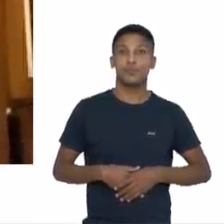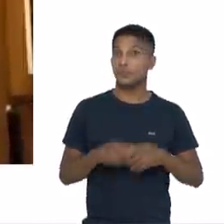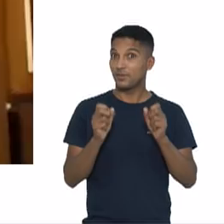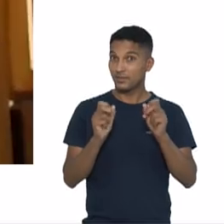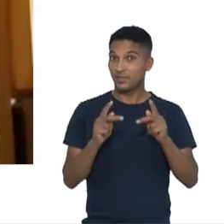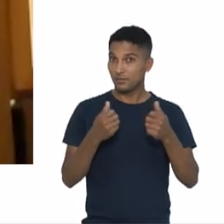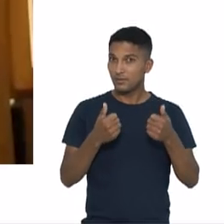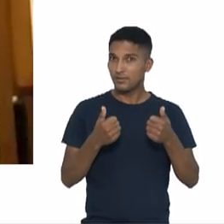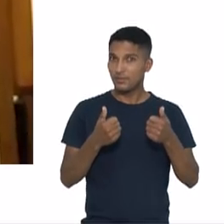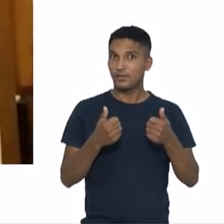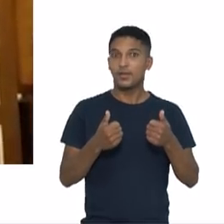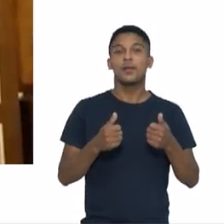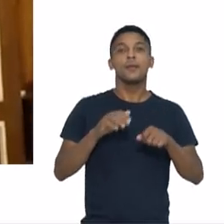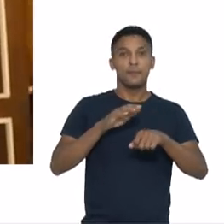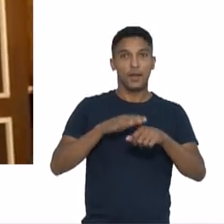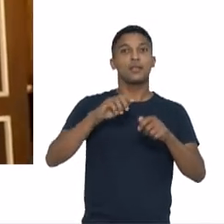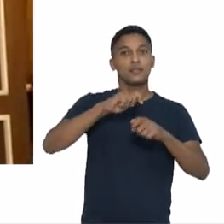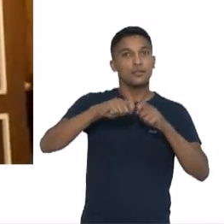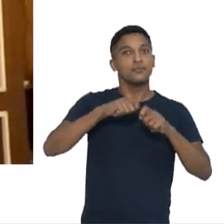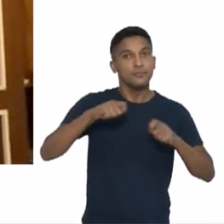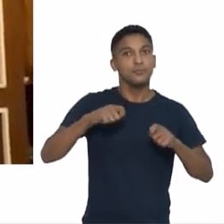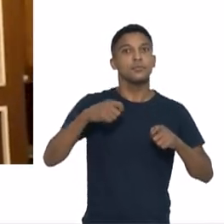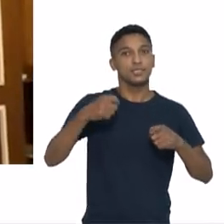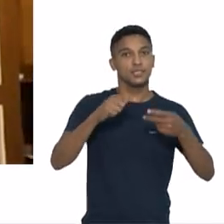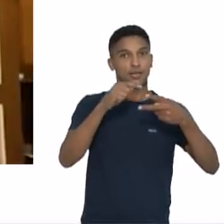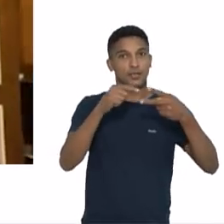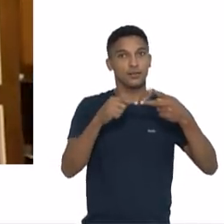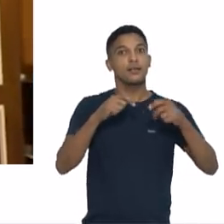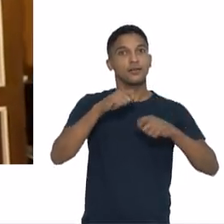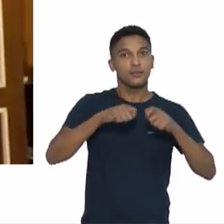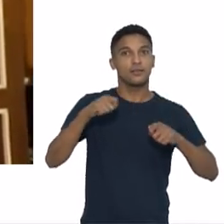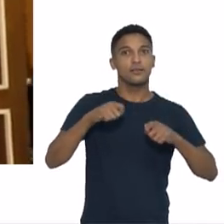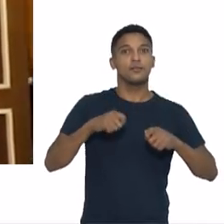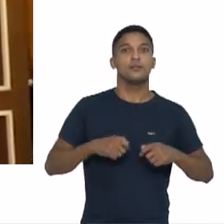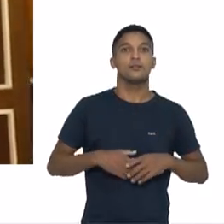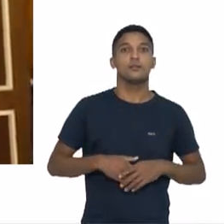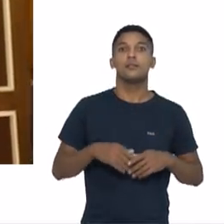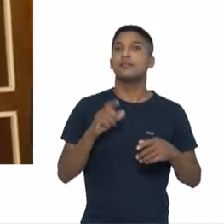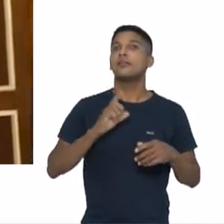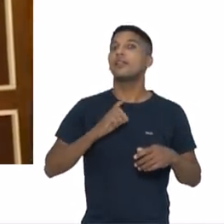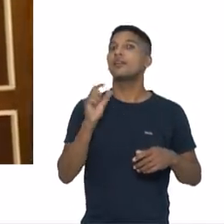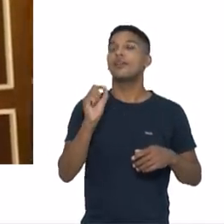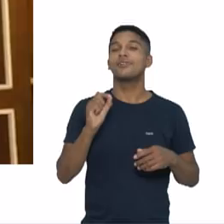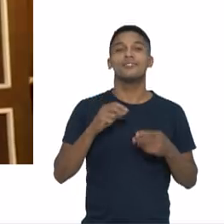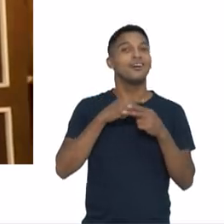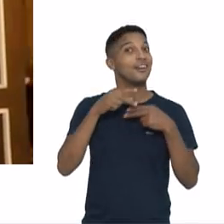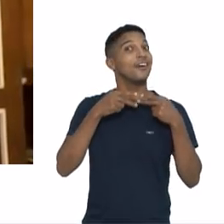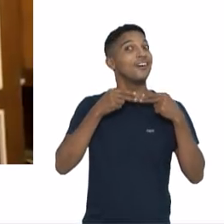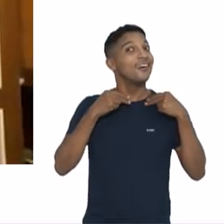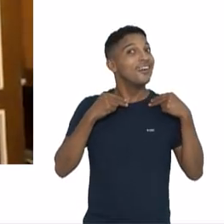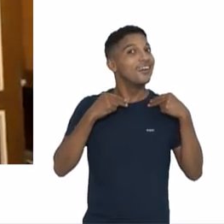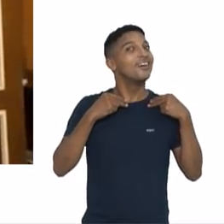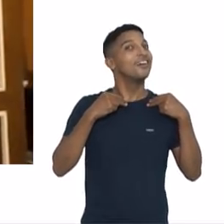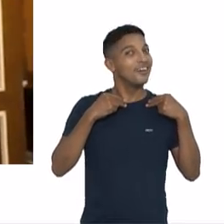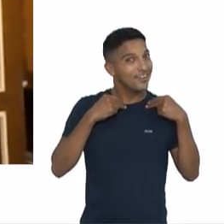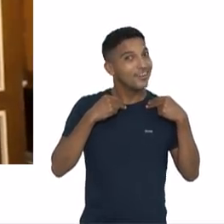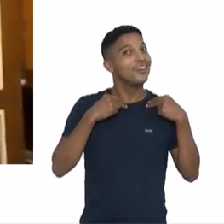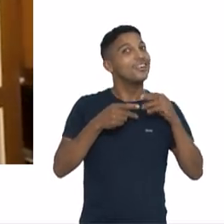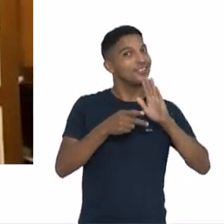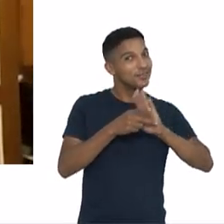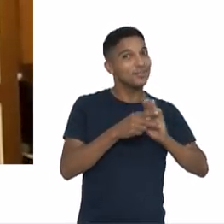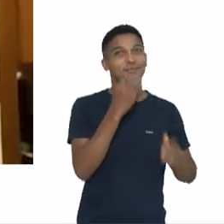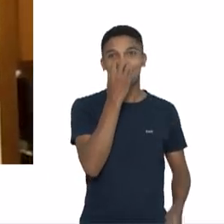Ok? Mais um nozinho. E o que nós temos aqui? A nossa gravata